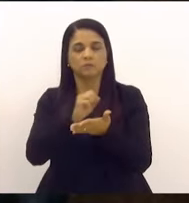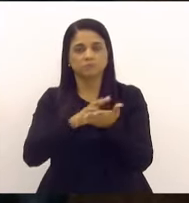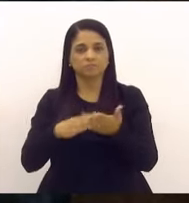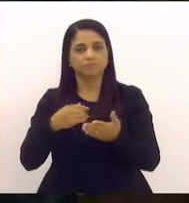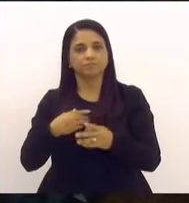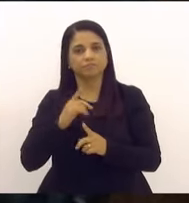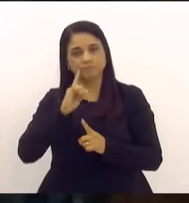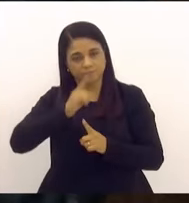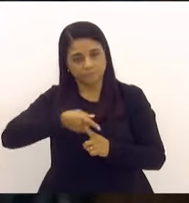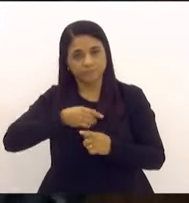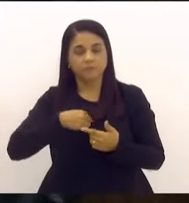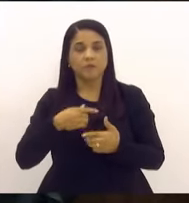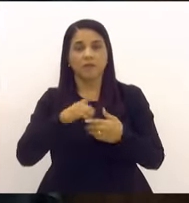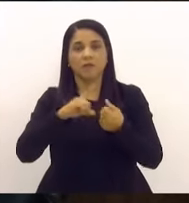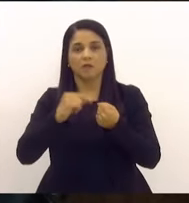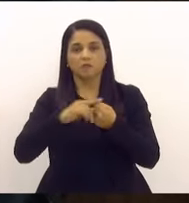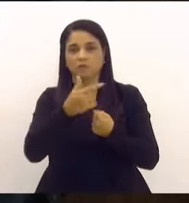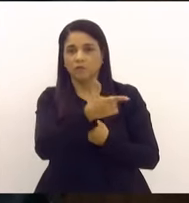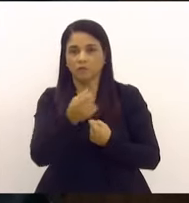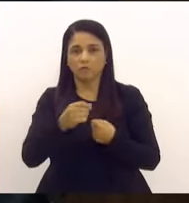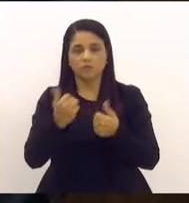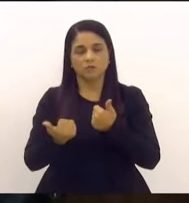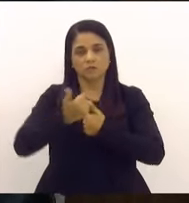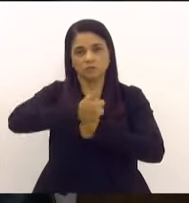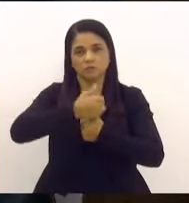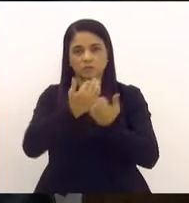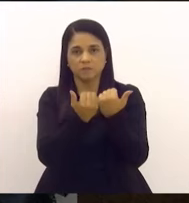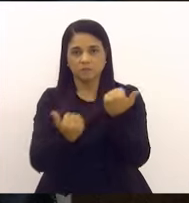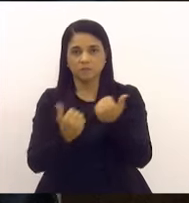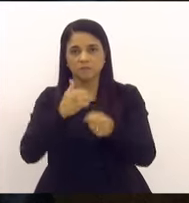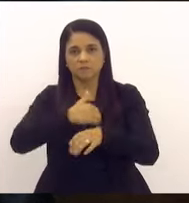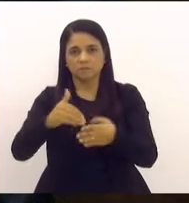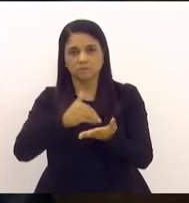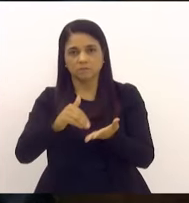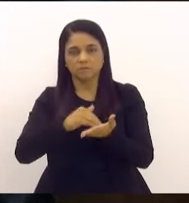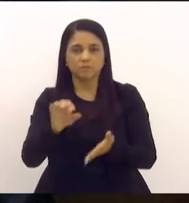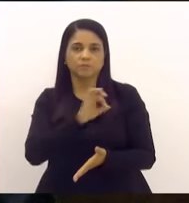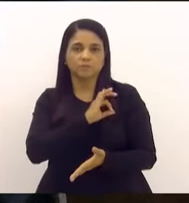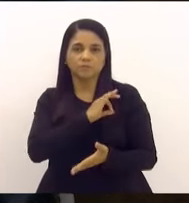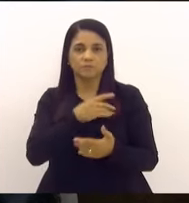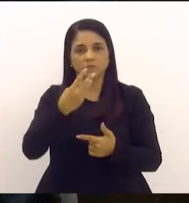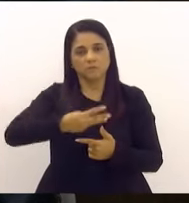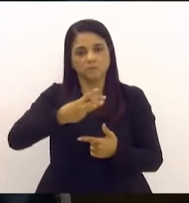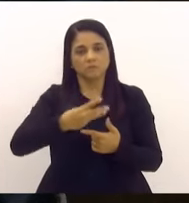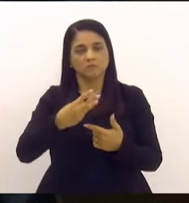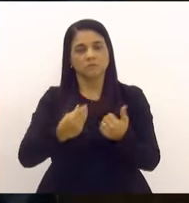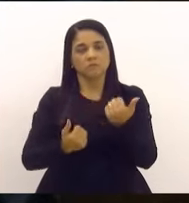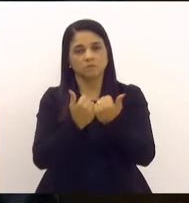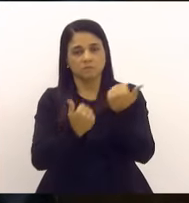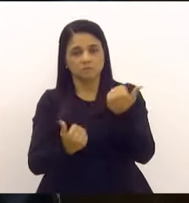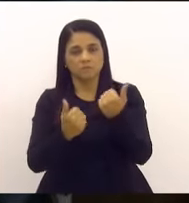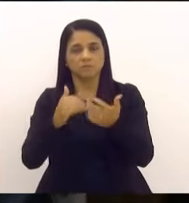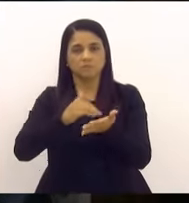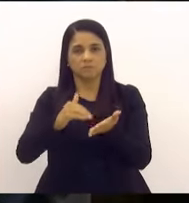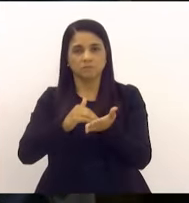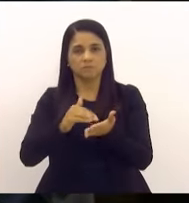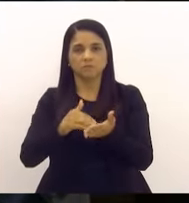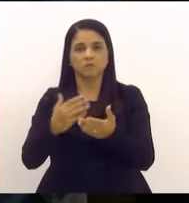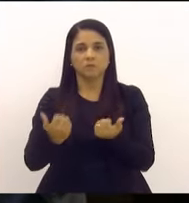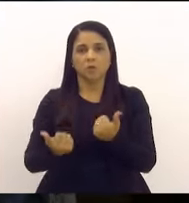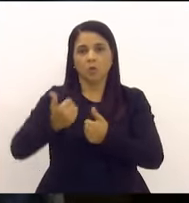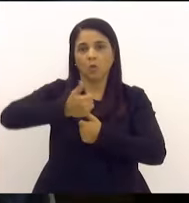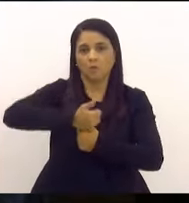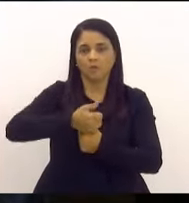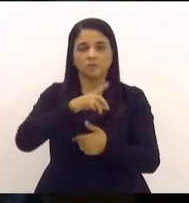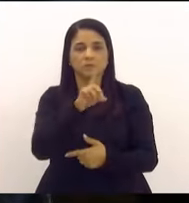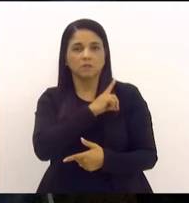designadas. Artigo 20. A Subsecretaria de Estado de Inteligência Policial será dirigida pelo terceiro subsecretário de Estado, ocupante de cargo efetivo